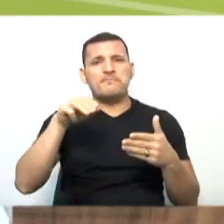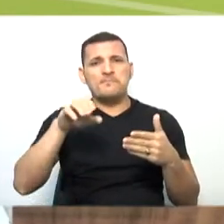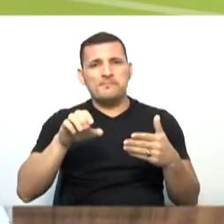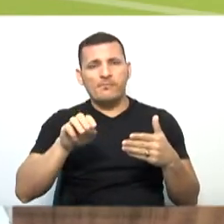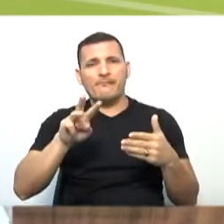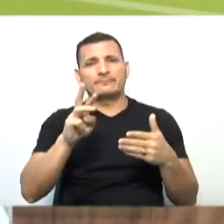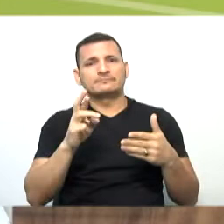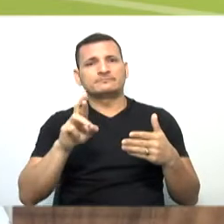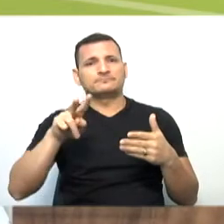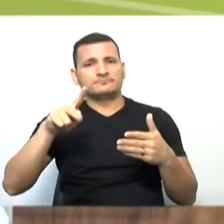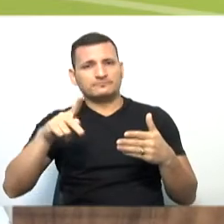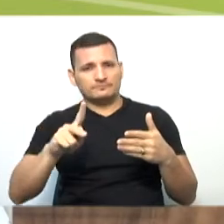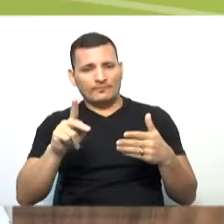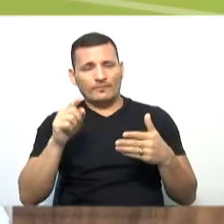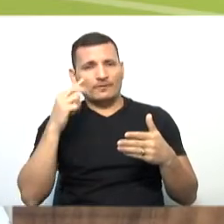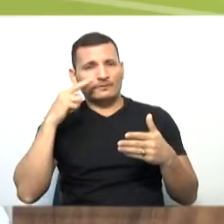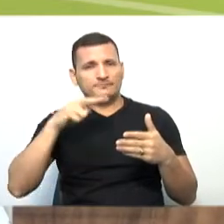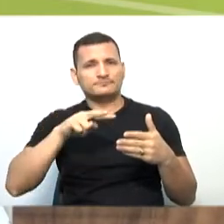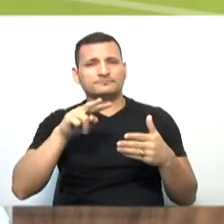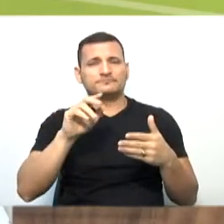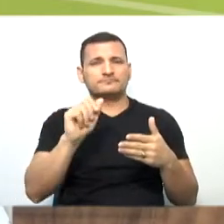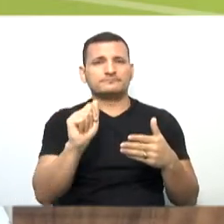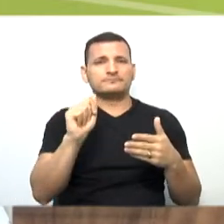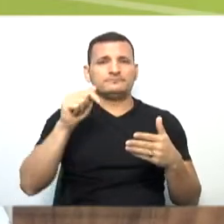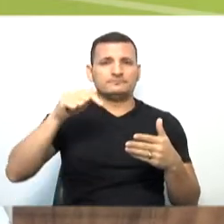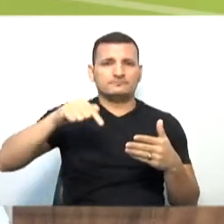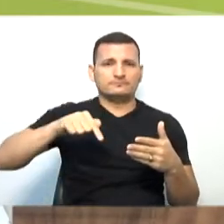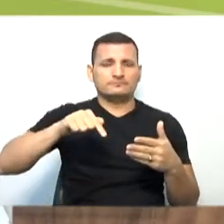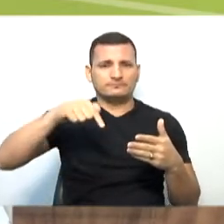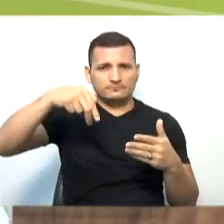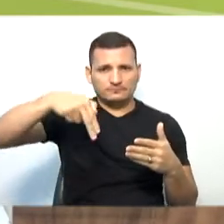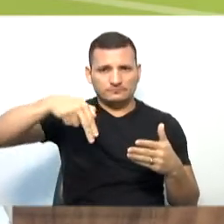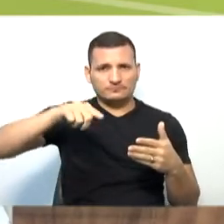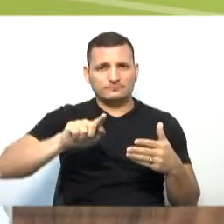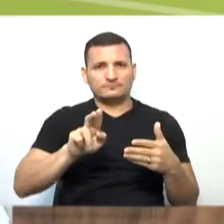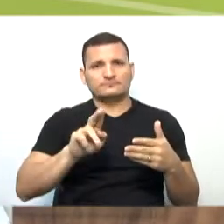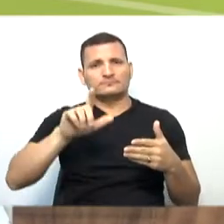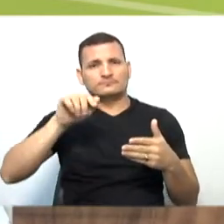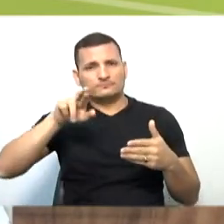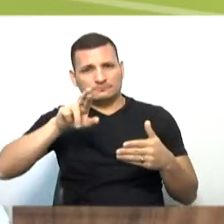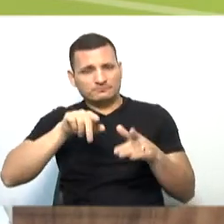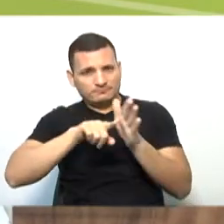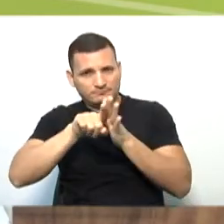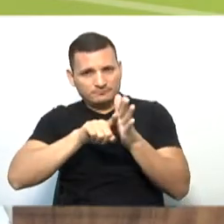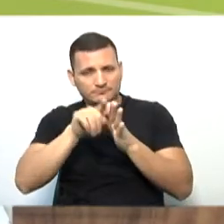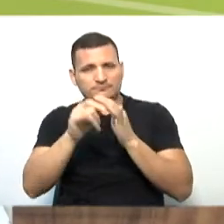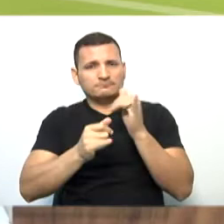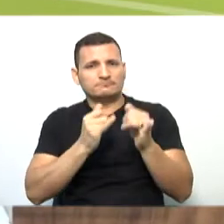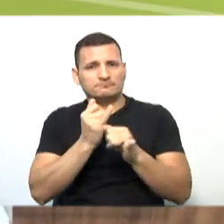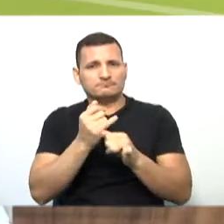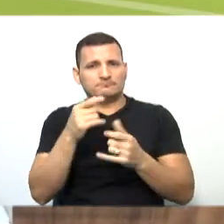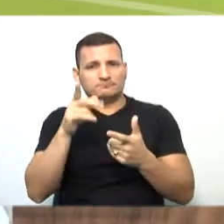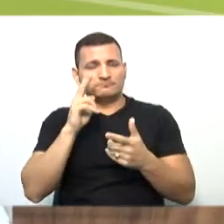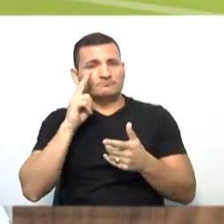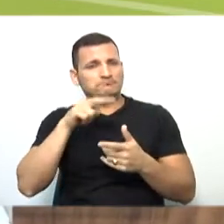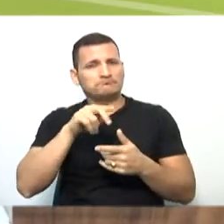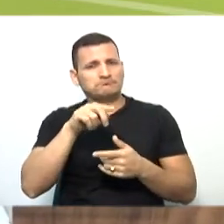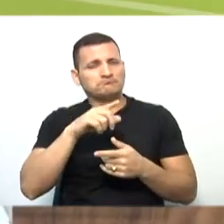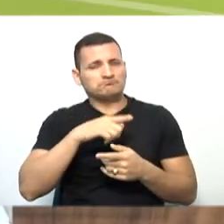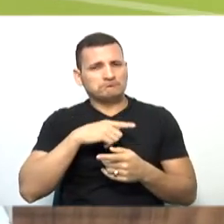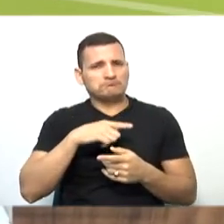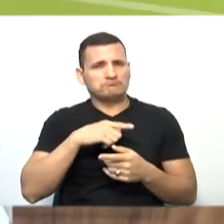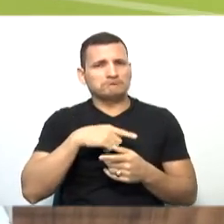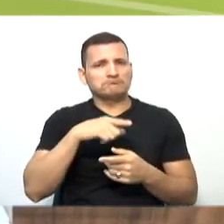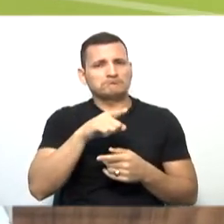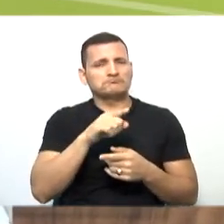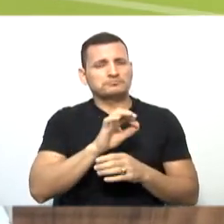Um exemplo deles aqui é o Angular, vocês podem pensar na internet, Angular mesmo, esse nome bem simples. Gente, esse novo framework, professora, chegou para arrasar com